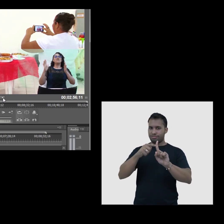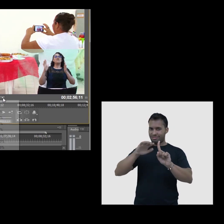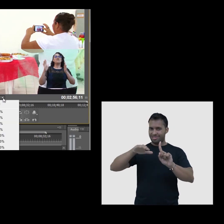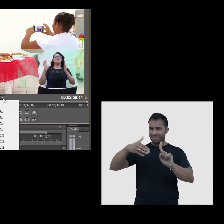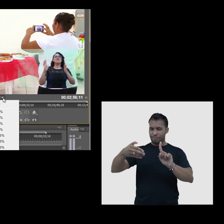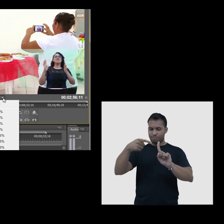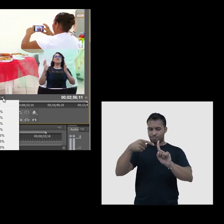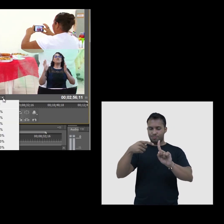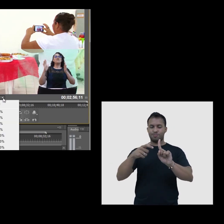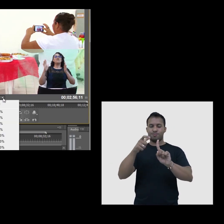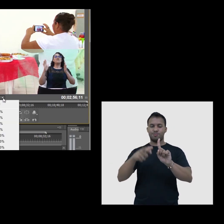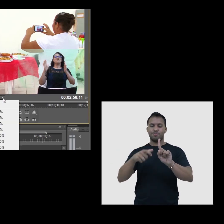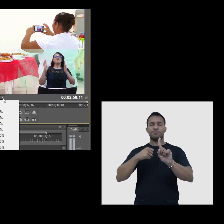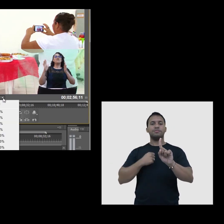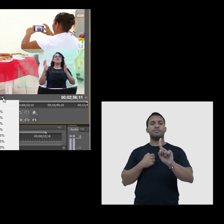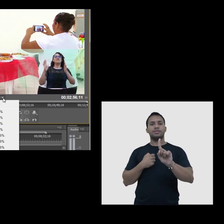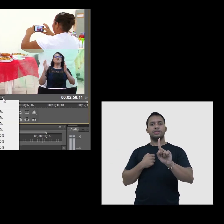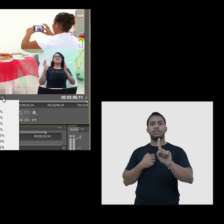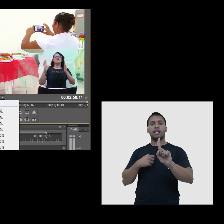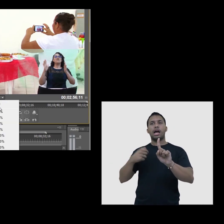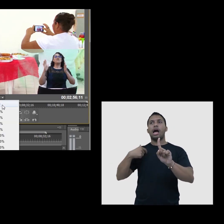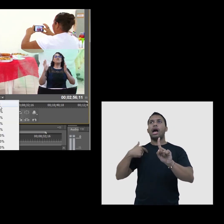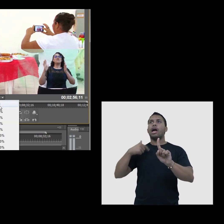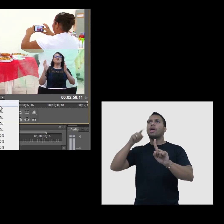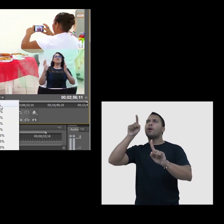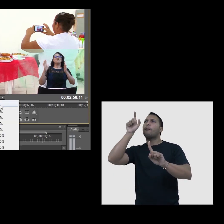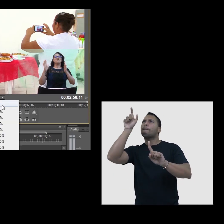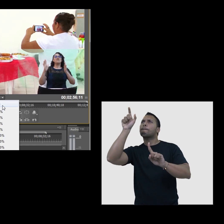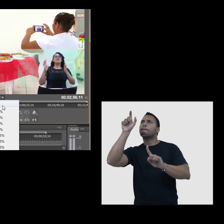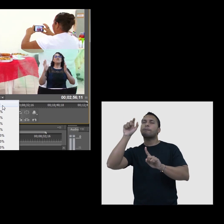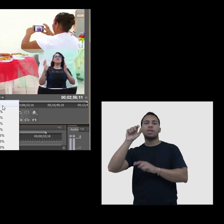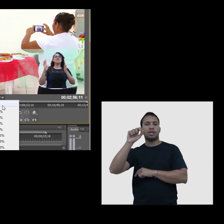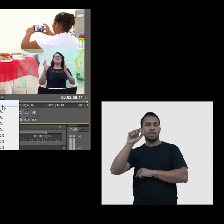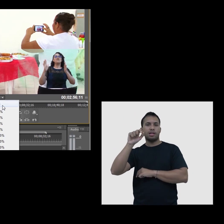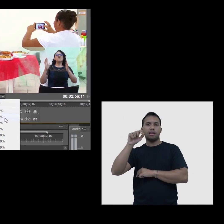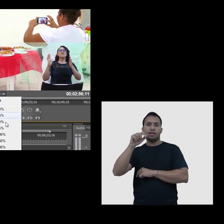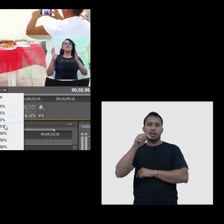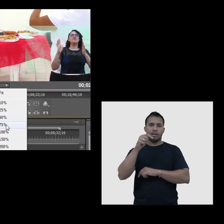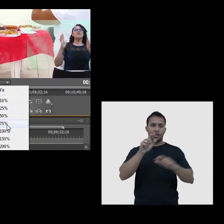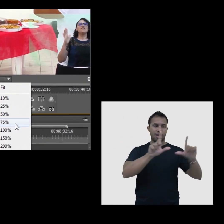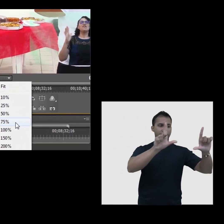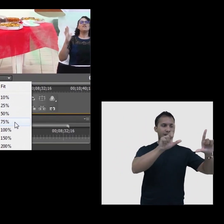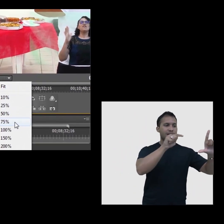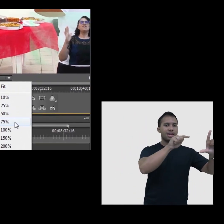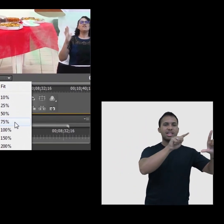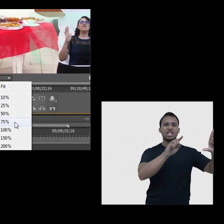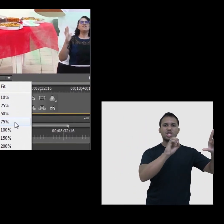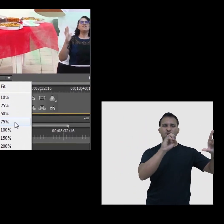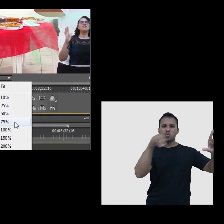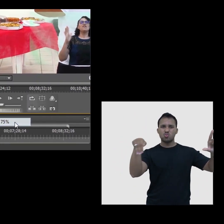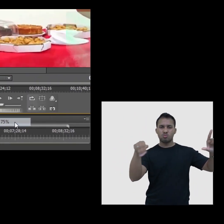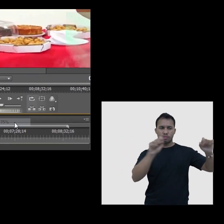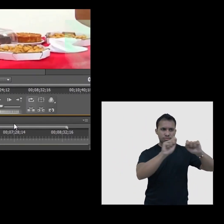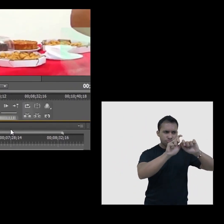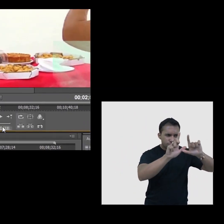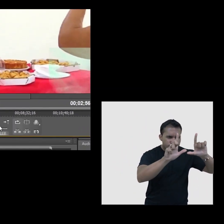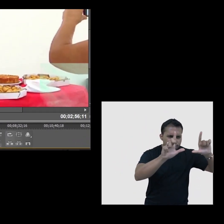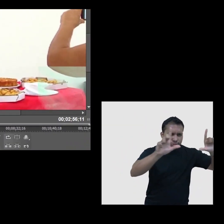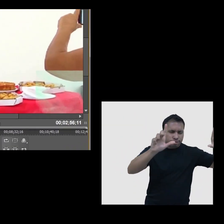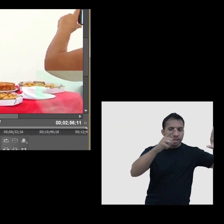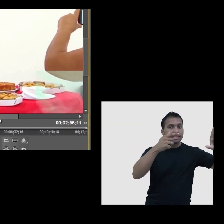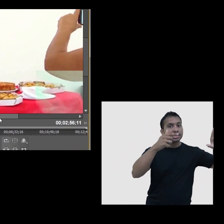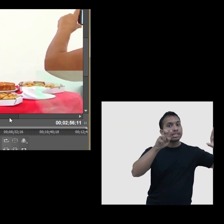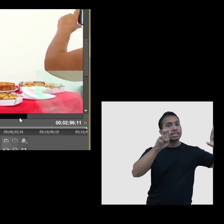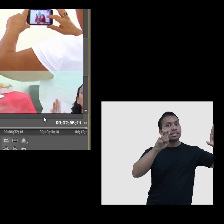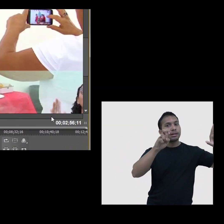no ajuste de zoom, eu vou clicar aqui no a gente está em fit, né? Eu vou clicar aqui para ficar 75%, para a gente